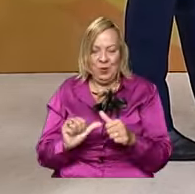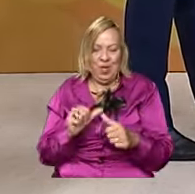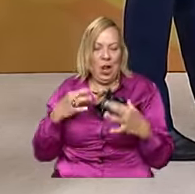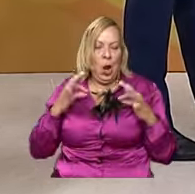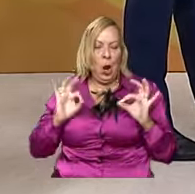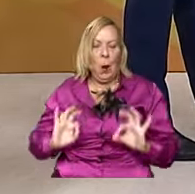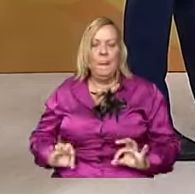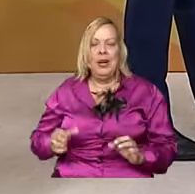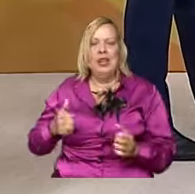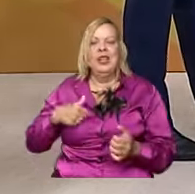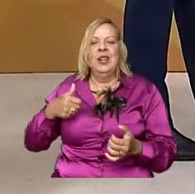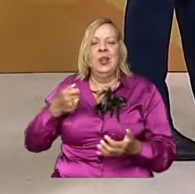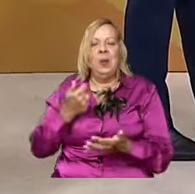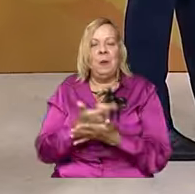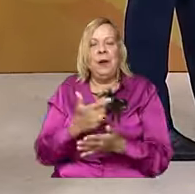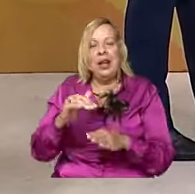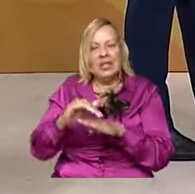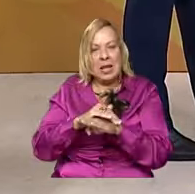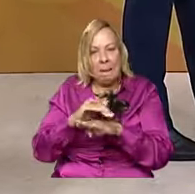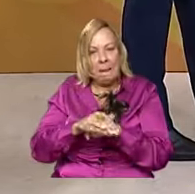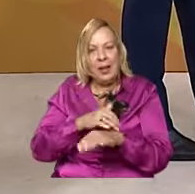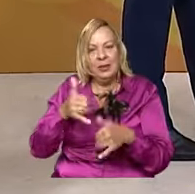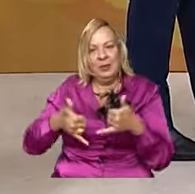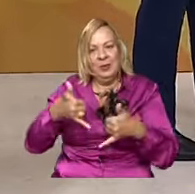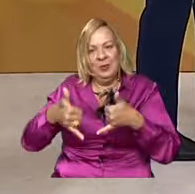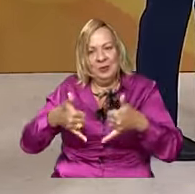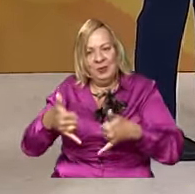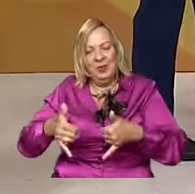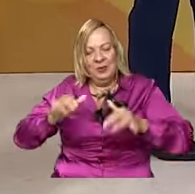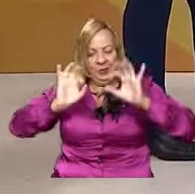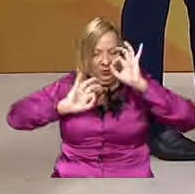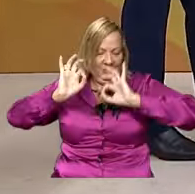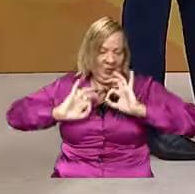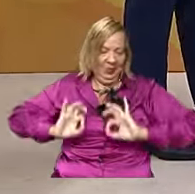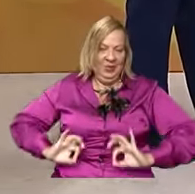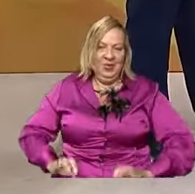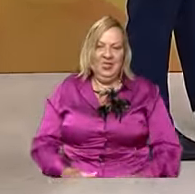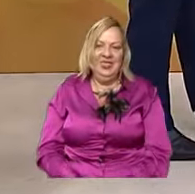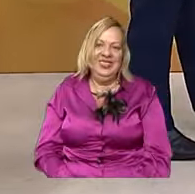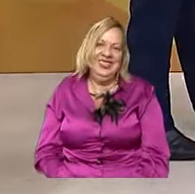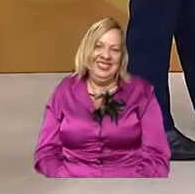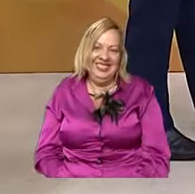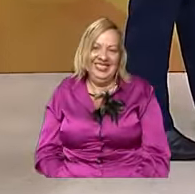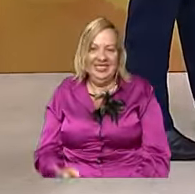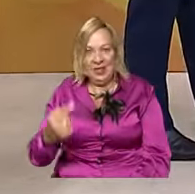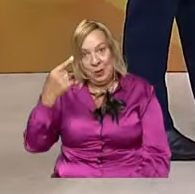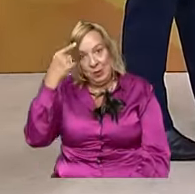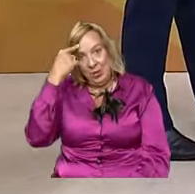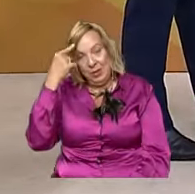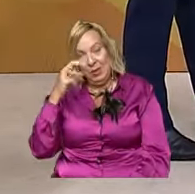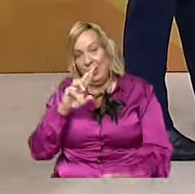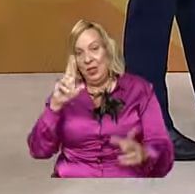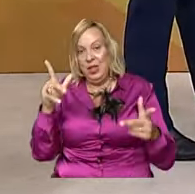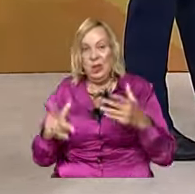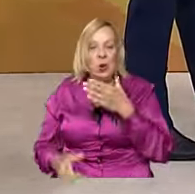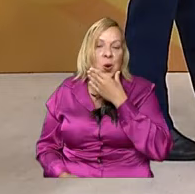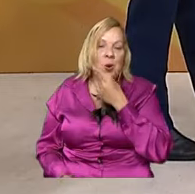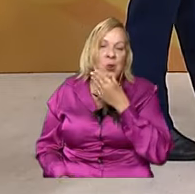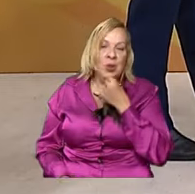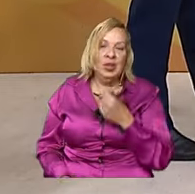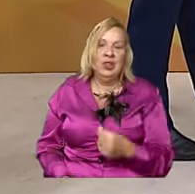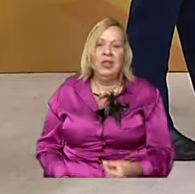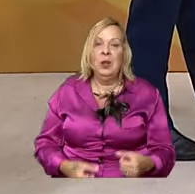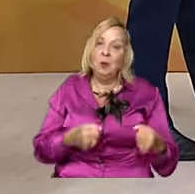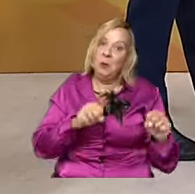um monte de sapato, já estou sabendo. Investimentos. Nós mulheres temos, assim, um pensamento diferente, né? Os homens já pensam